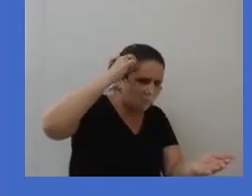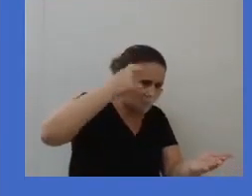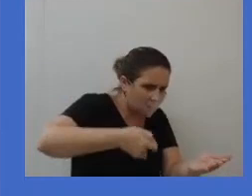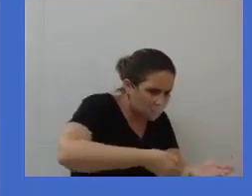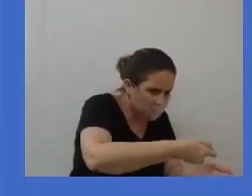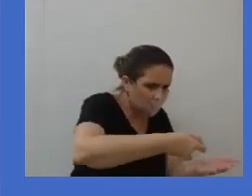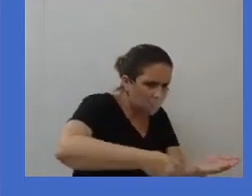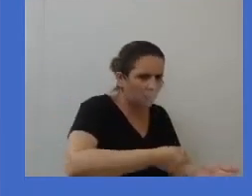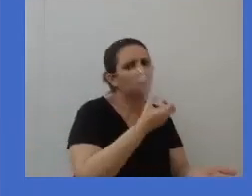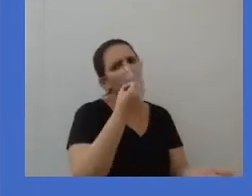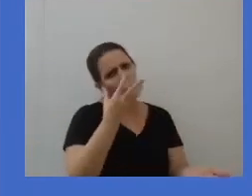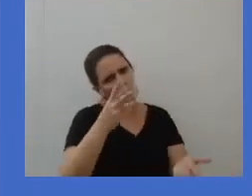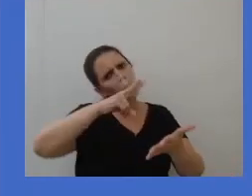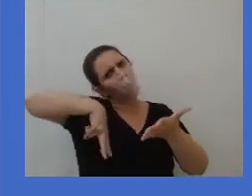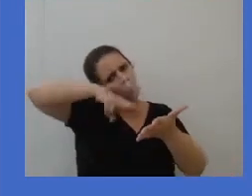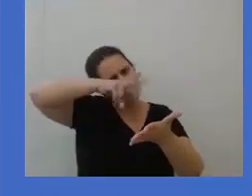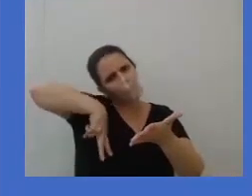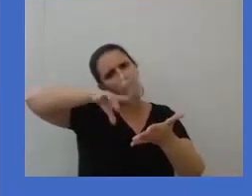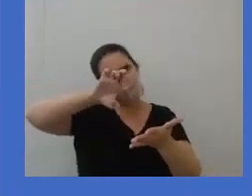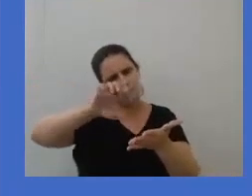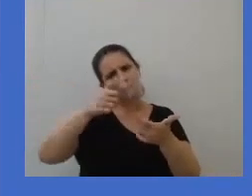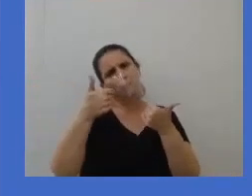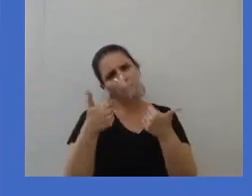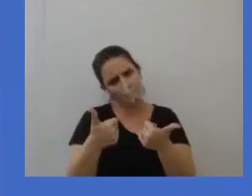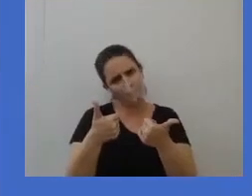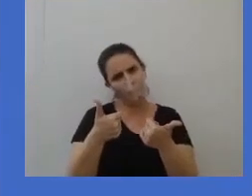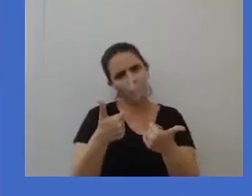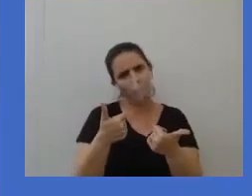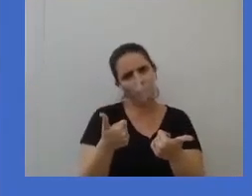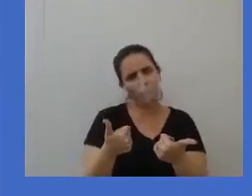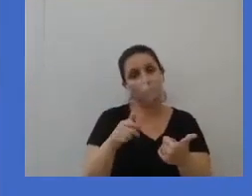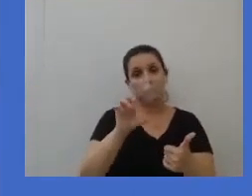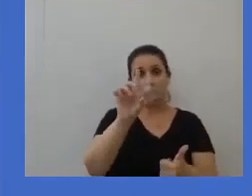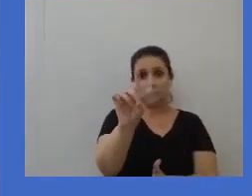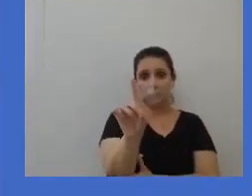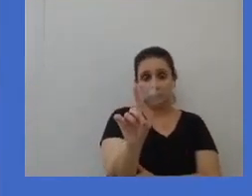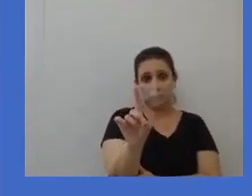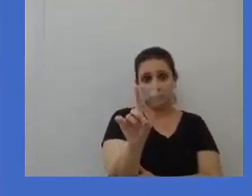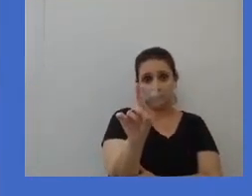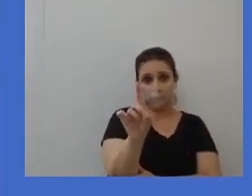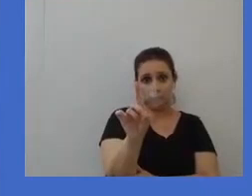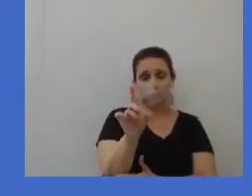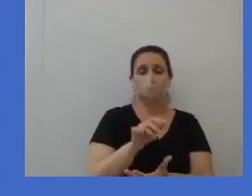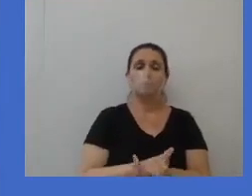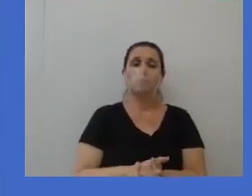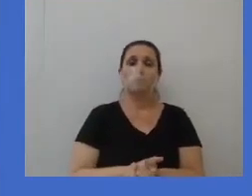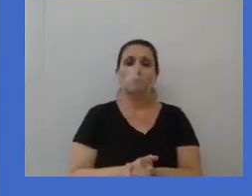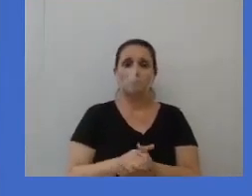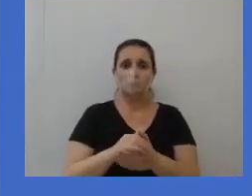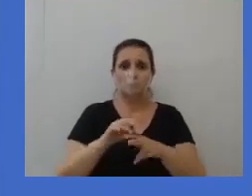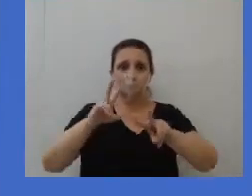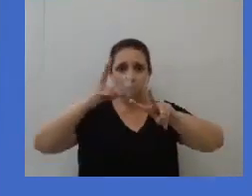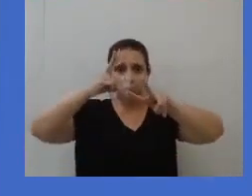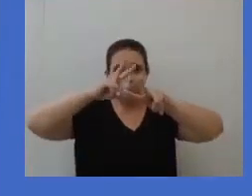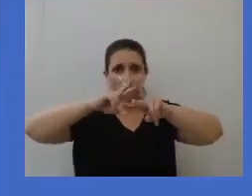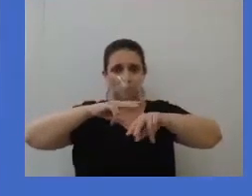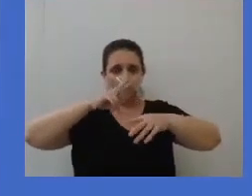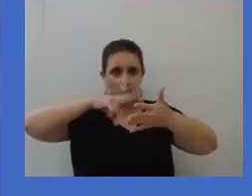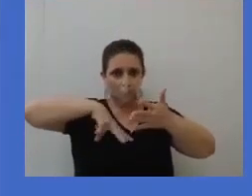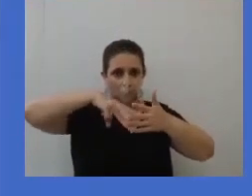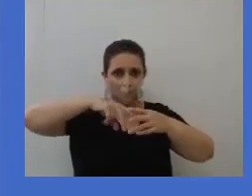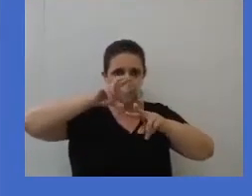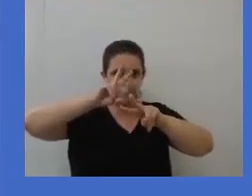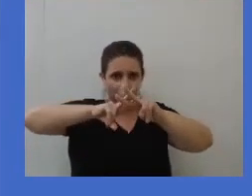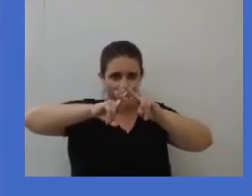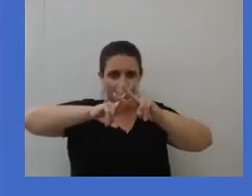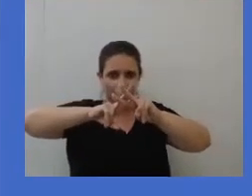Ali tem um benefício da leitura na letra E de escola. Olha a letra D de dado. Os que não estão lendo, o